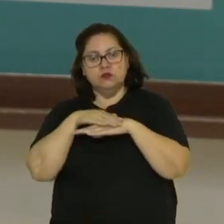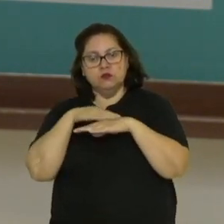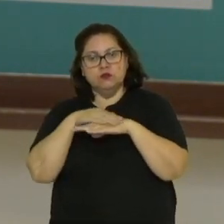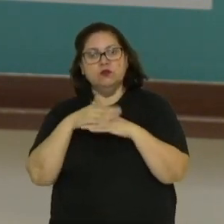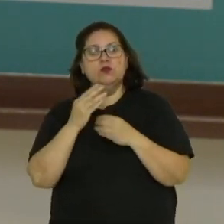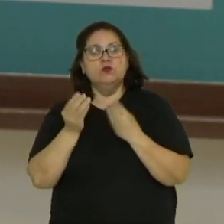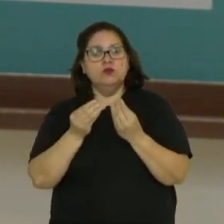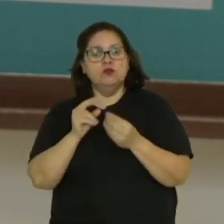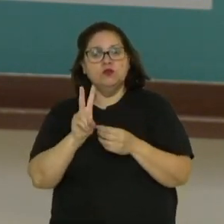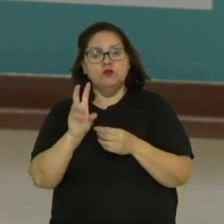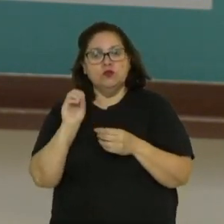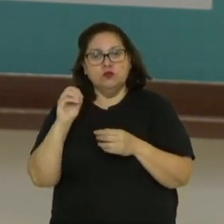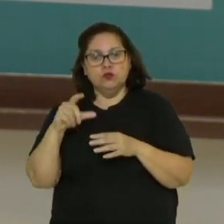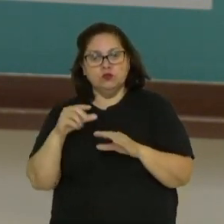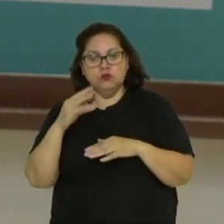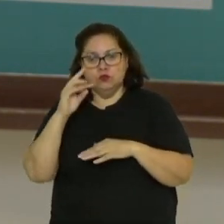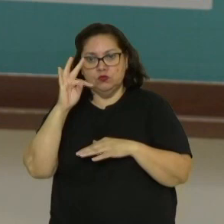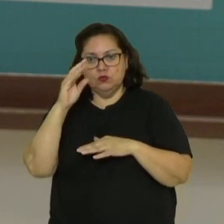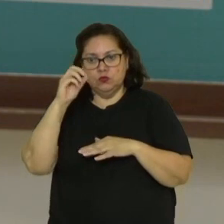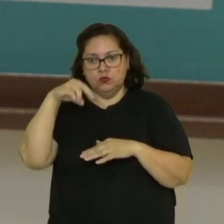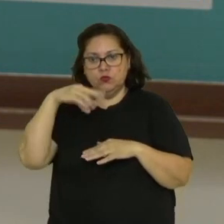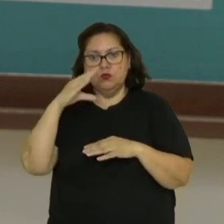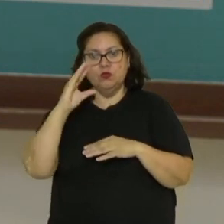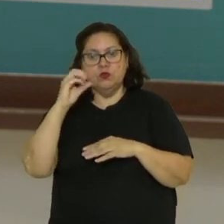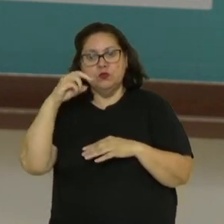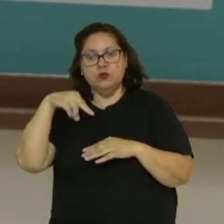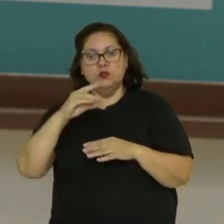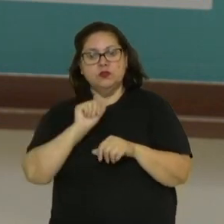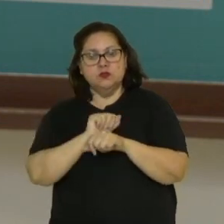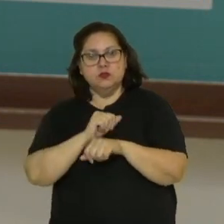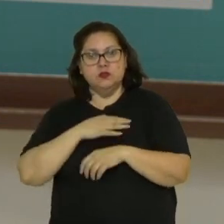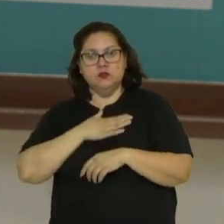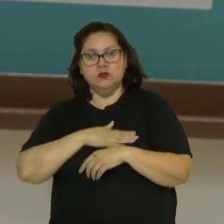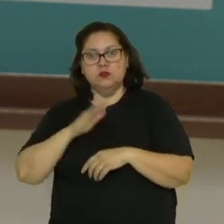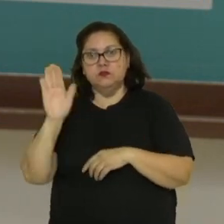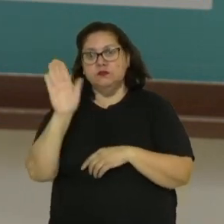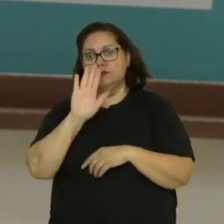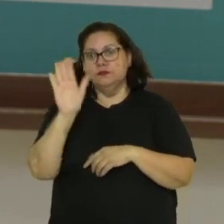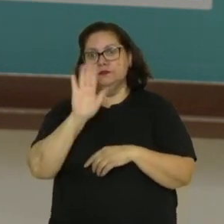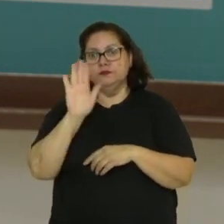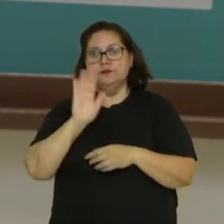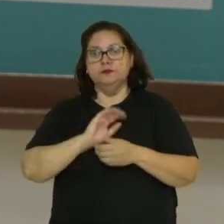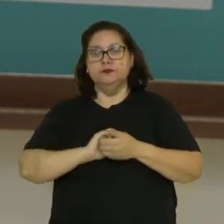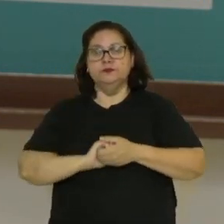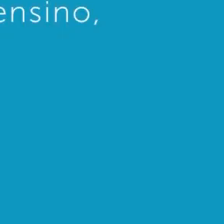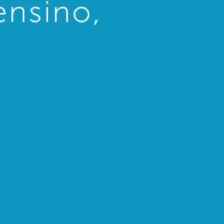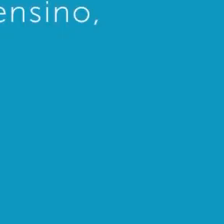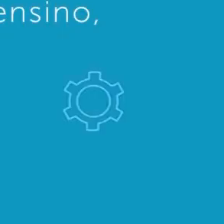exatamente sobre o volume do tronco de cone. Espero que vocês tenham gostado e até breve, pessoal.